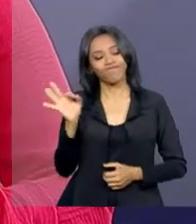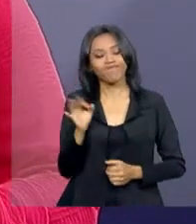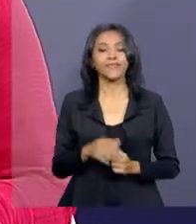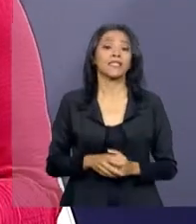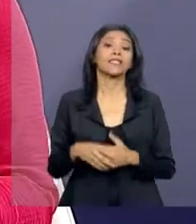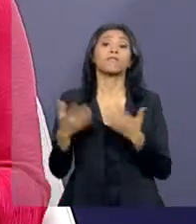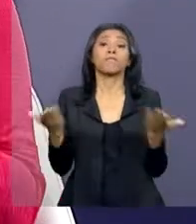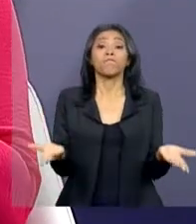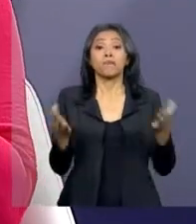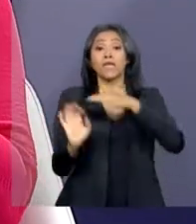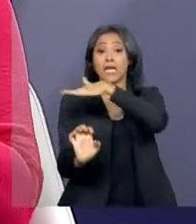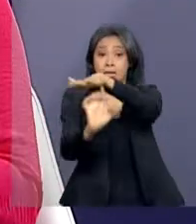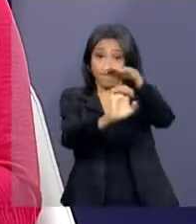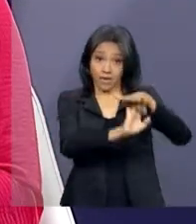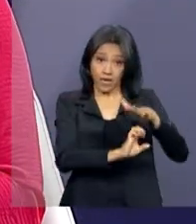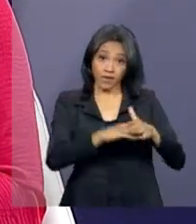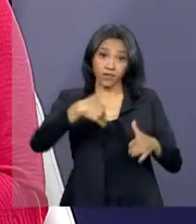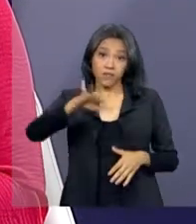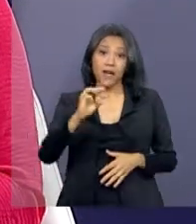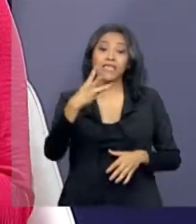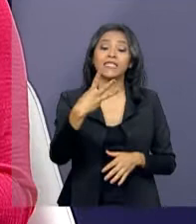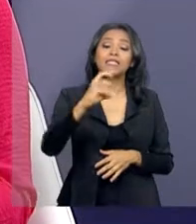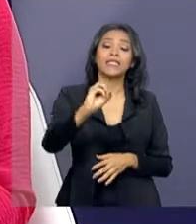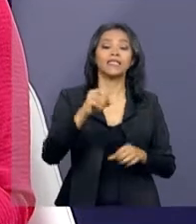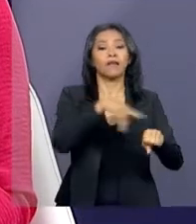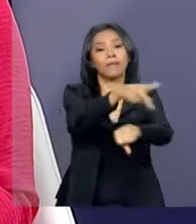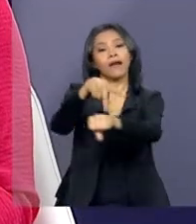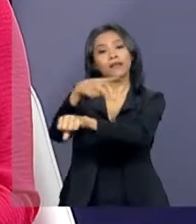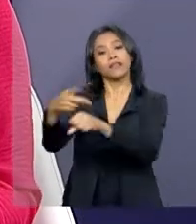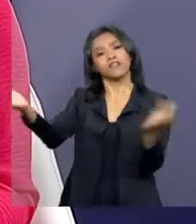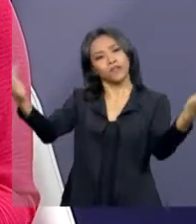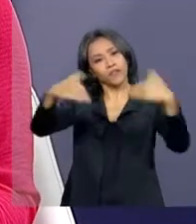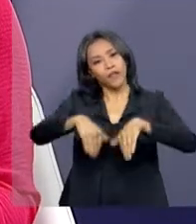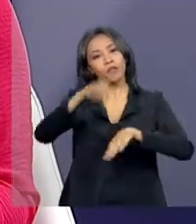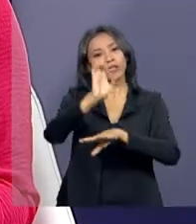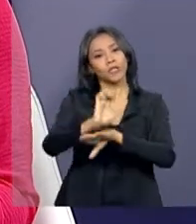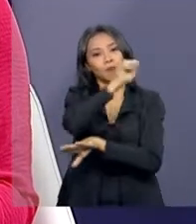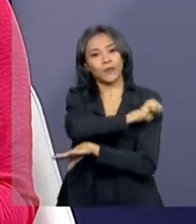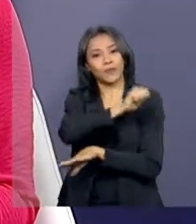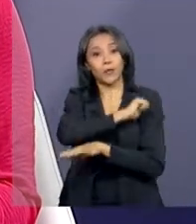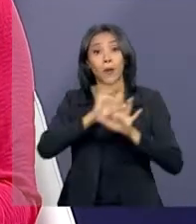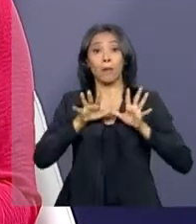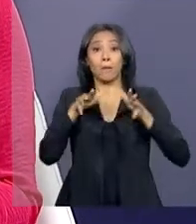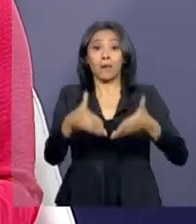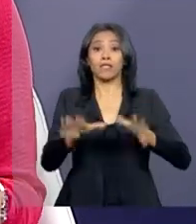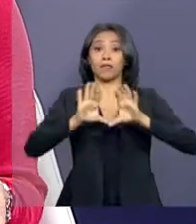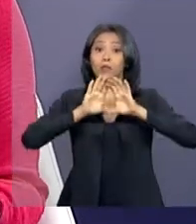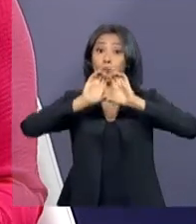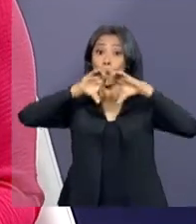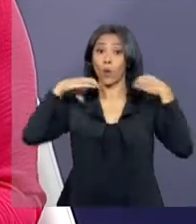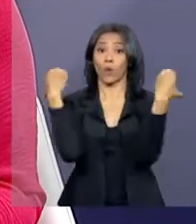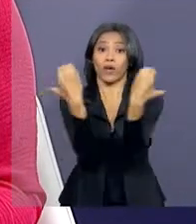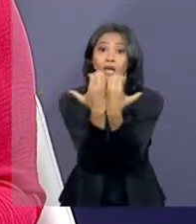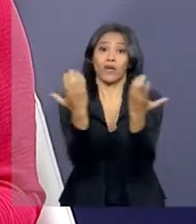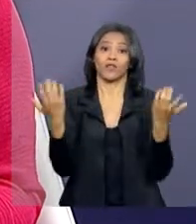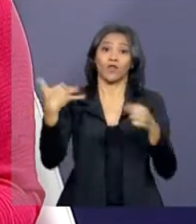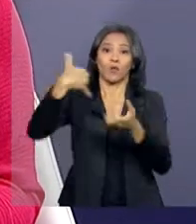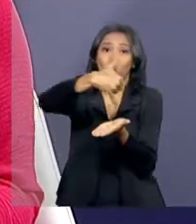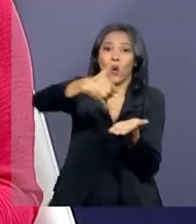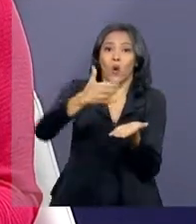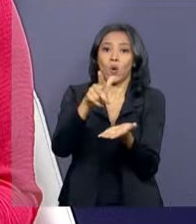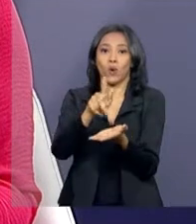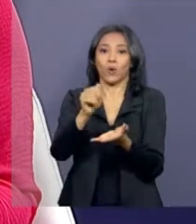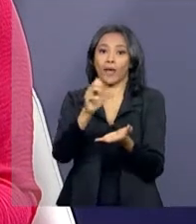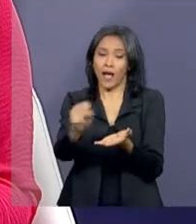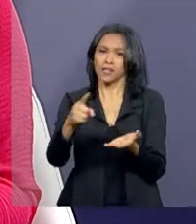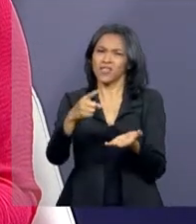e olha empresas de mais de 30 países participaram no rio de janeiro do congresso rio óleo gás e discutir o futuro da indústria